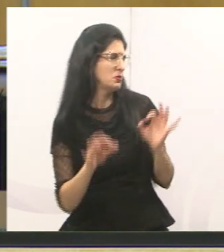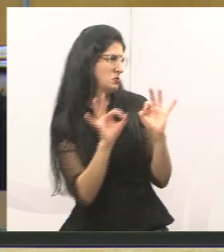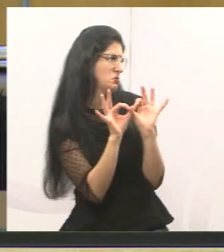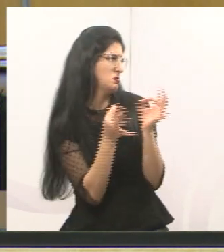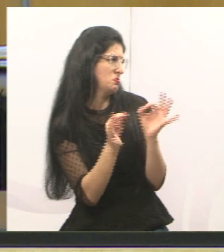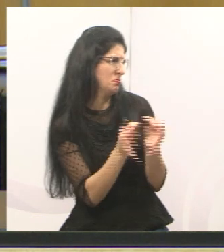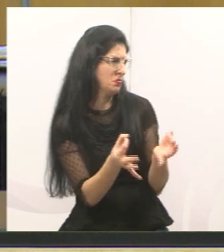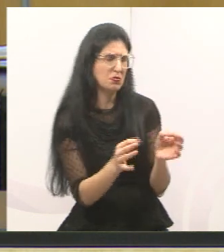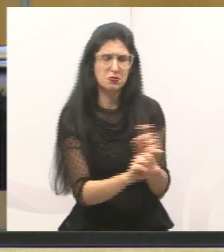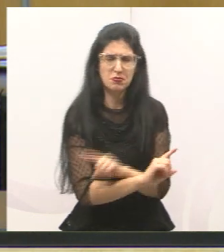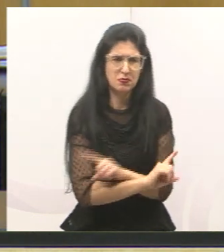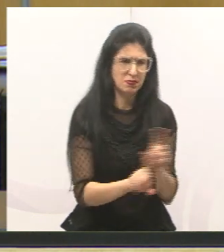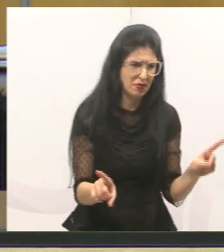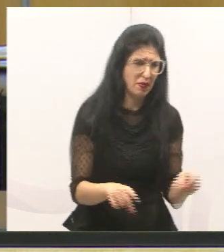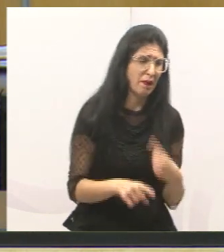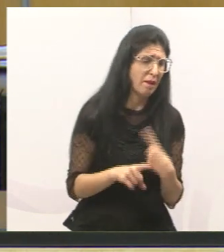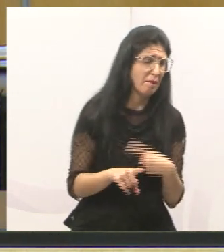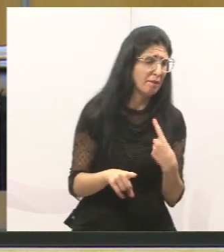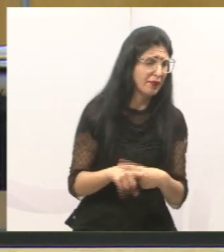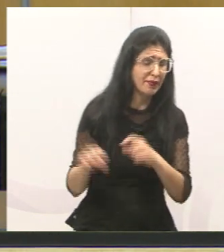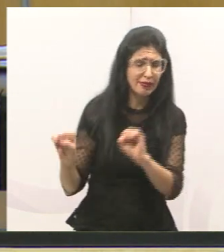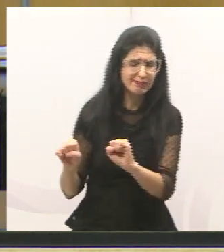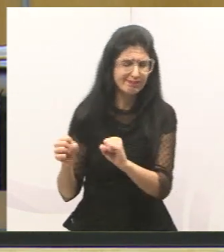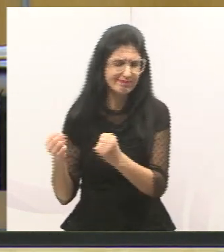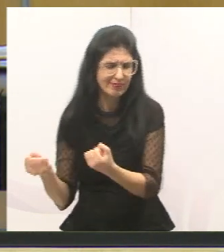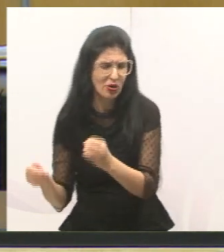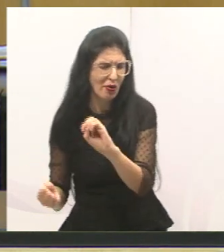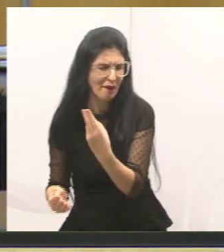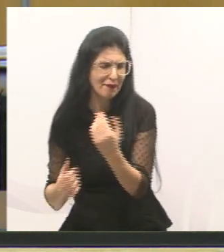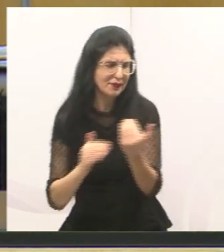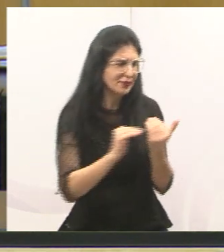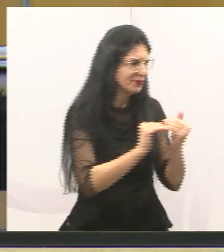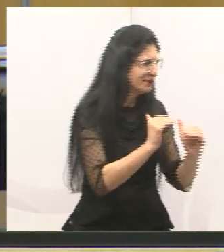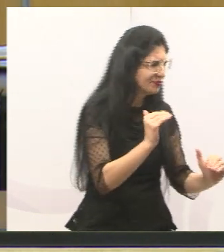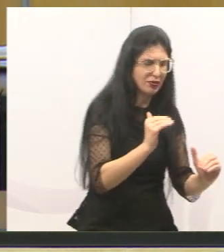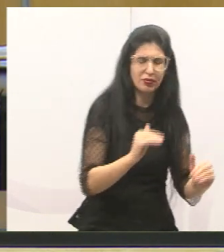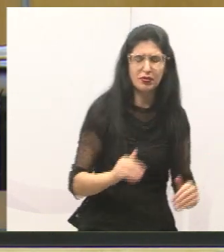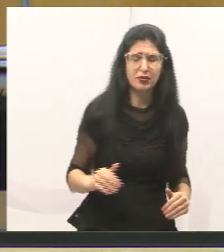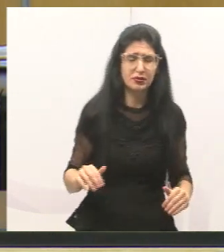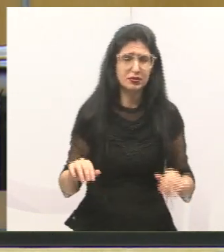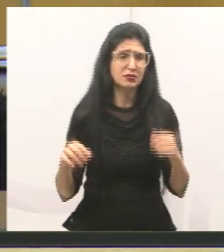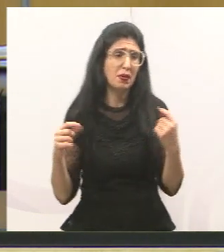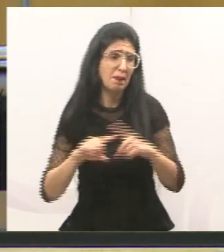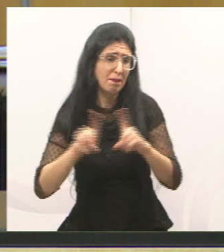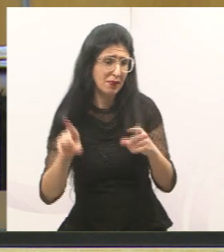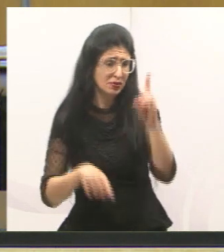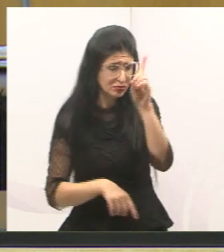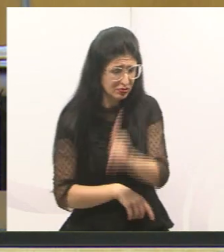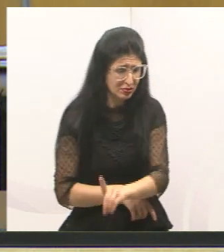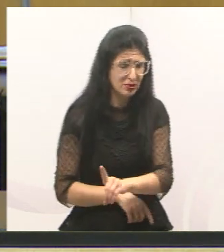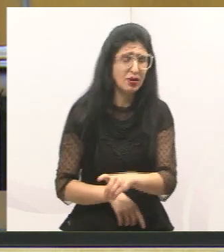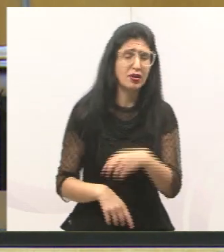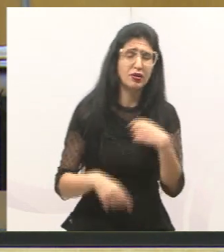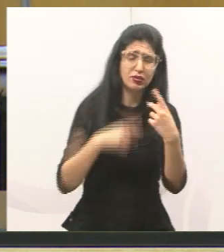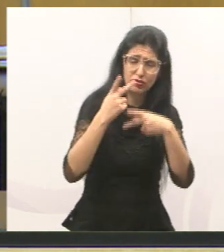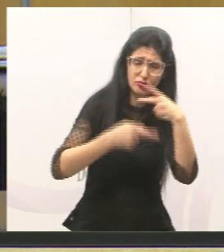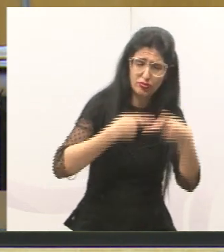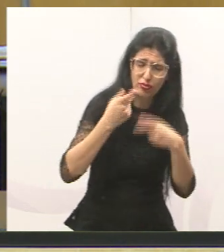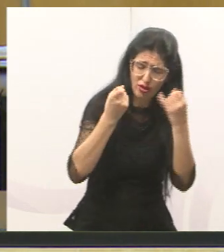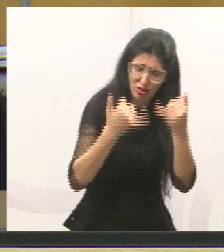o exercício do contraditório e da ampla defesa, consistente, no caso, no direito à sustentação oral,